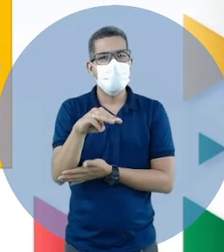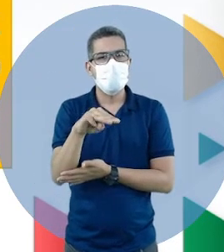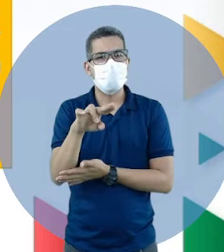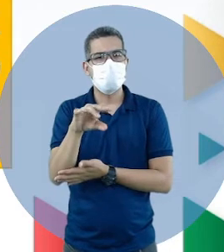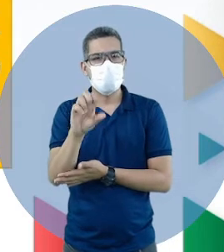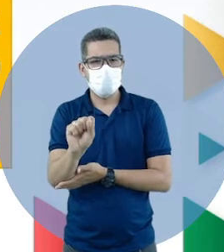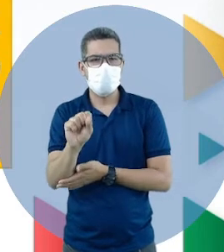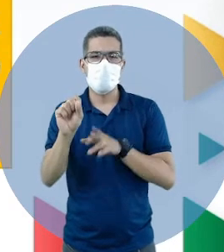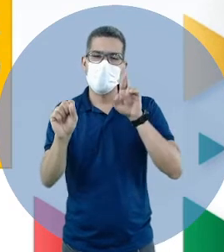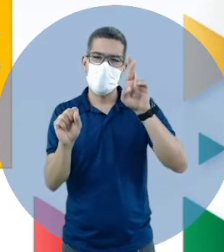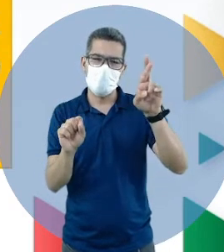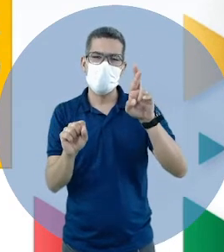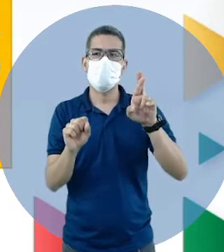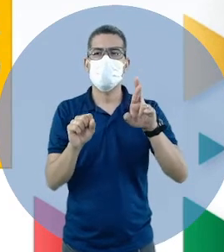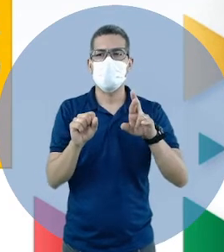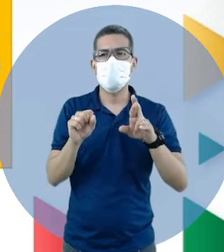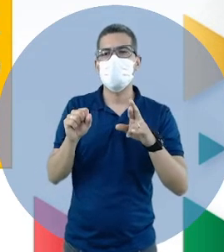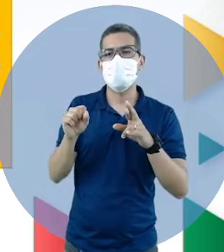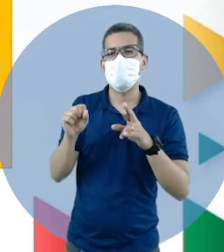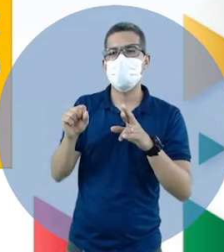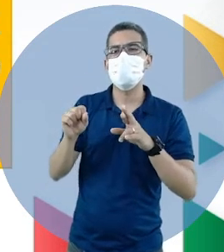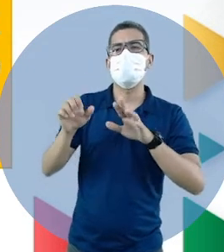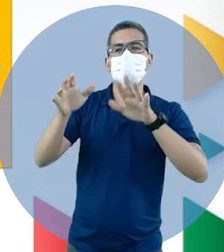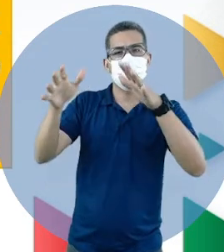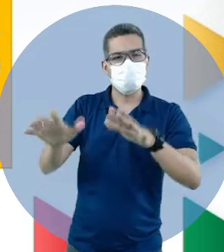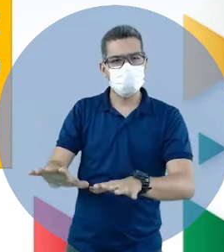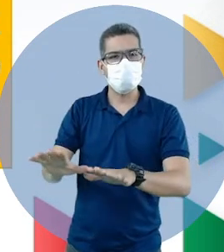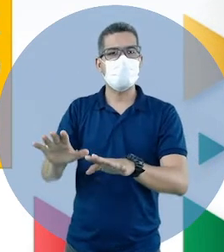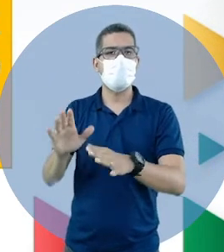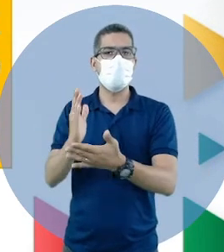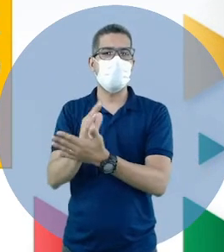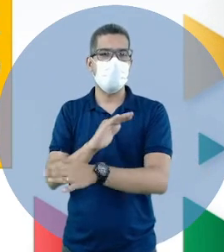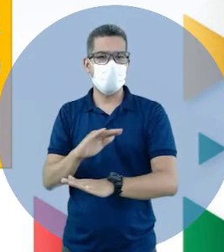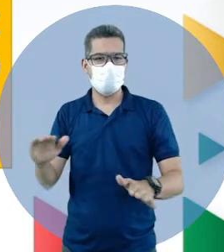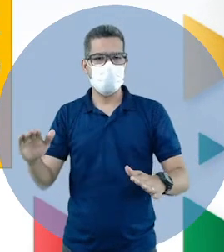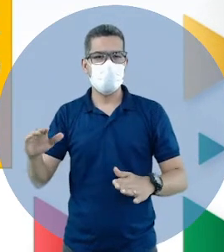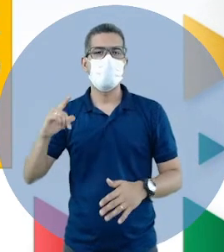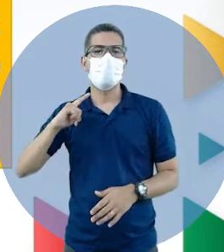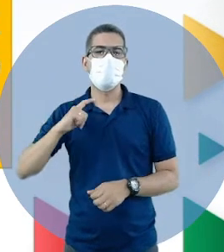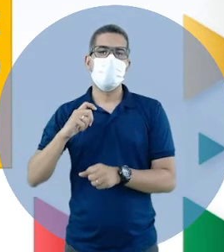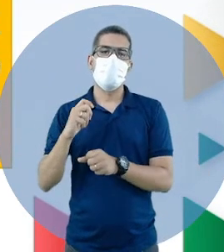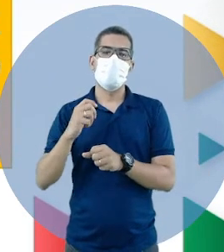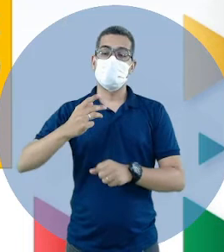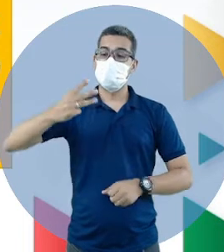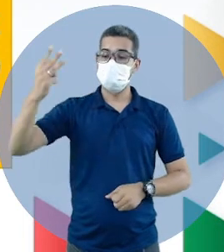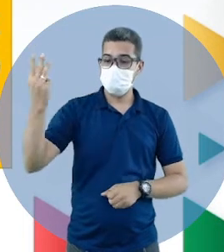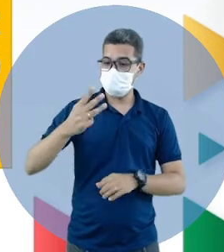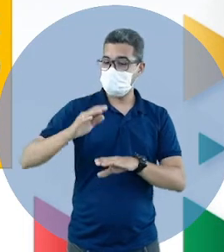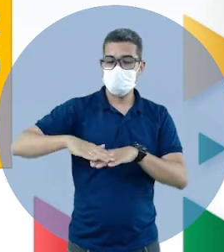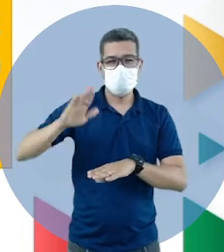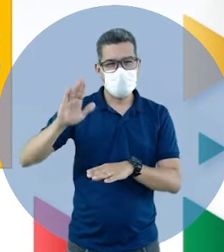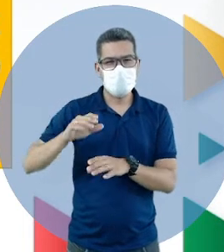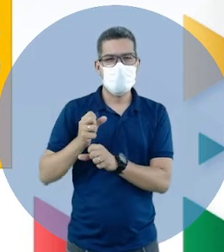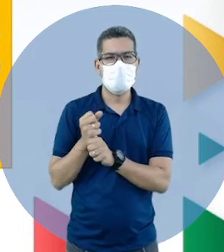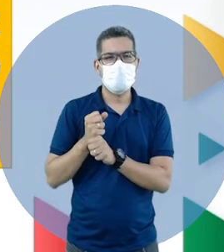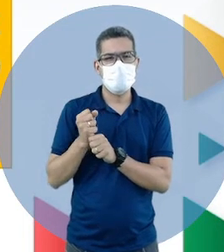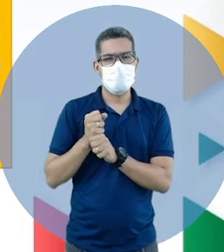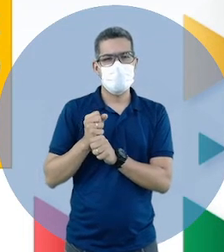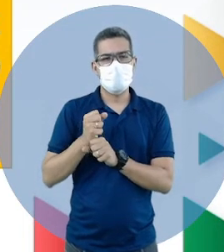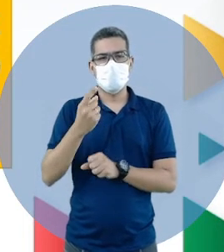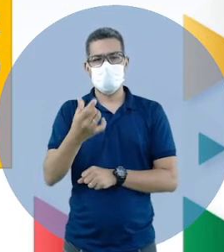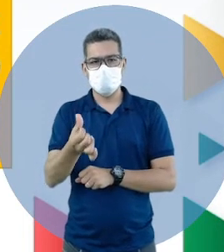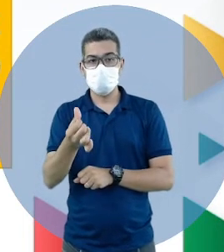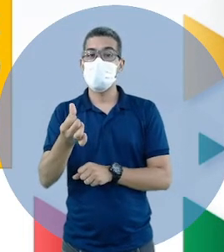da Europa. Teve o terceiro maior pontificado, que iniciou em 16 de outubro